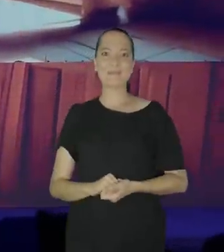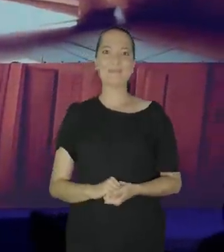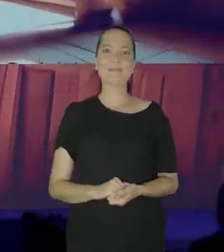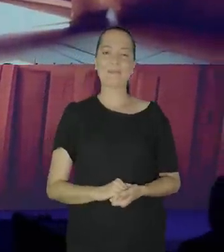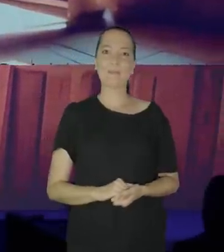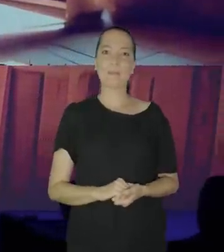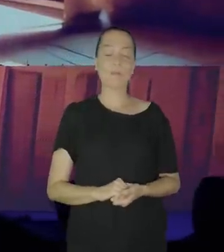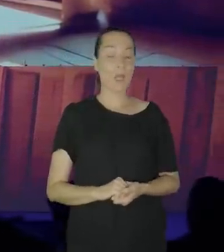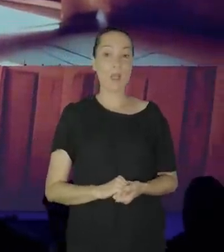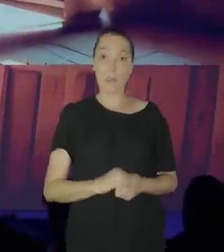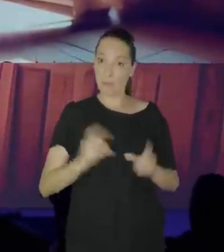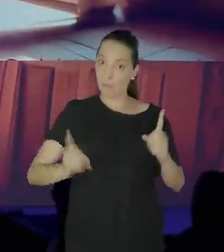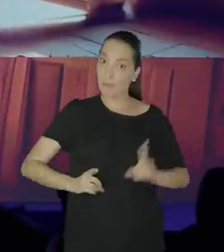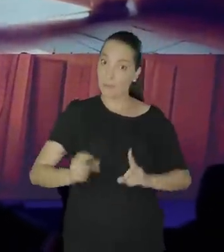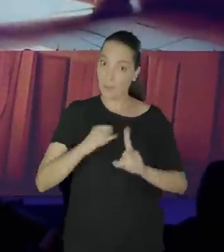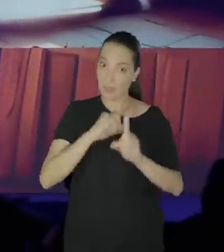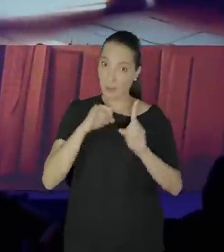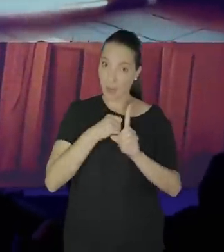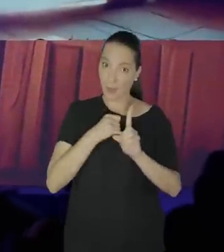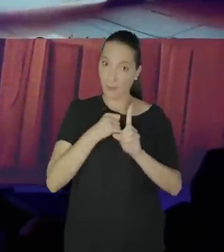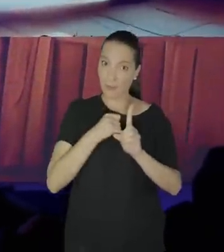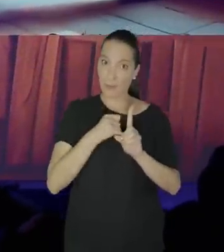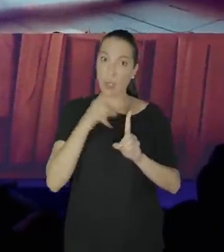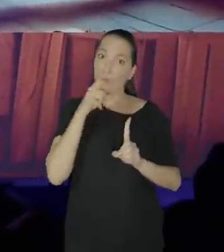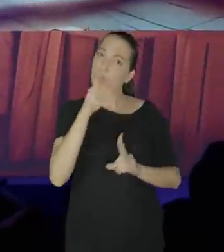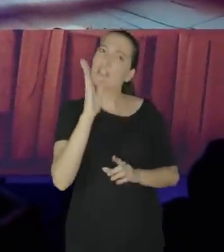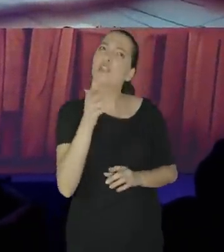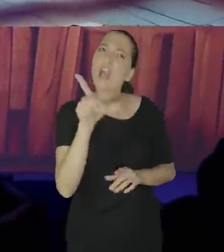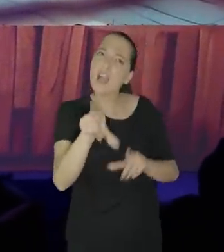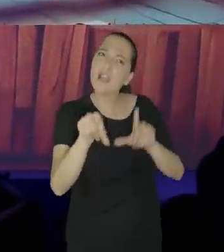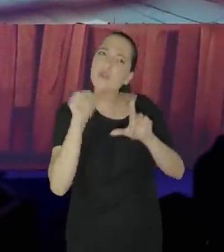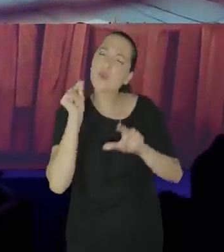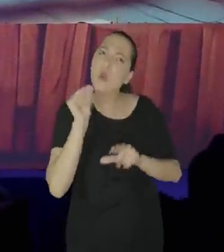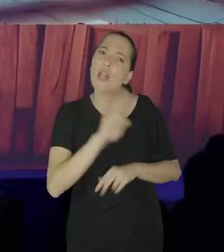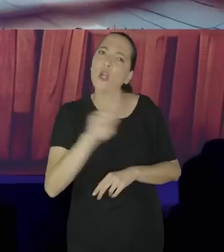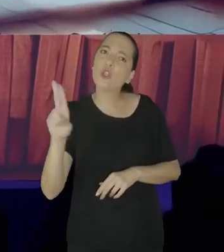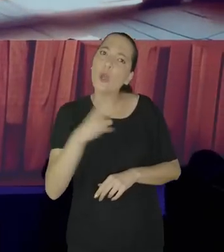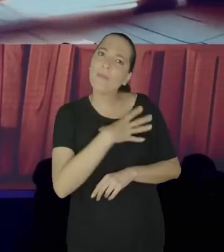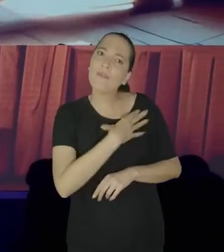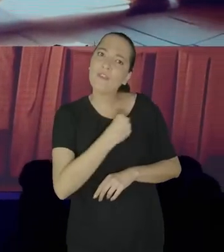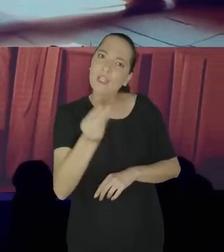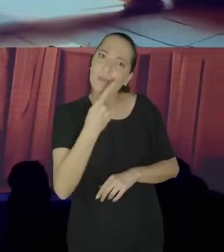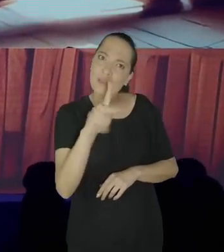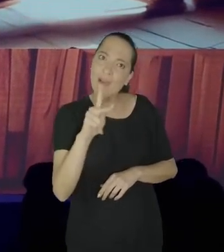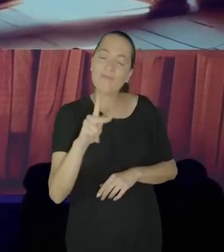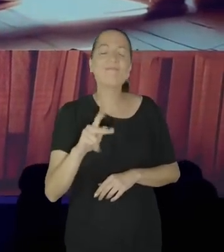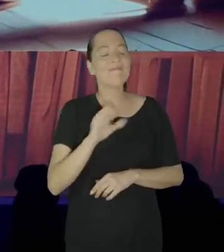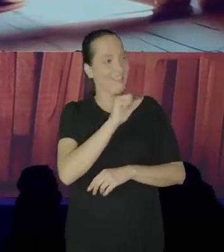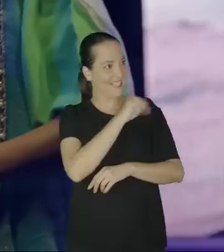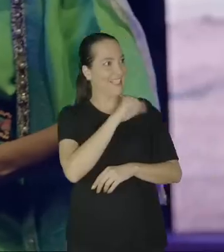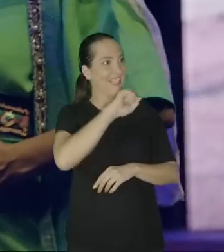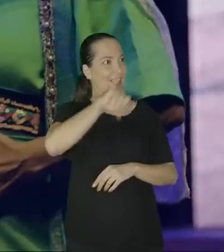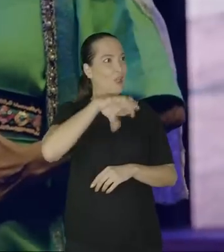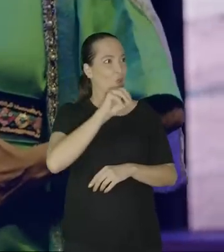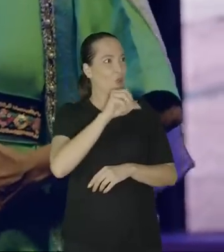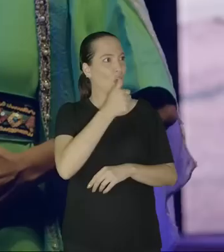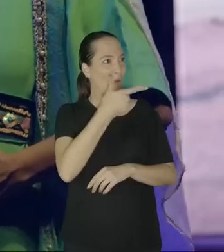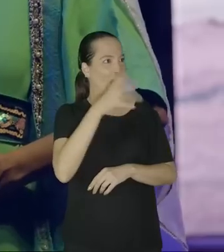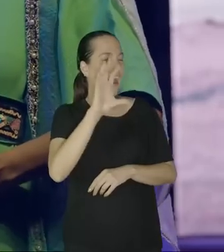Prima Isabel, já escolheste o nome do filho que estás a gerar? João.